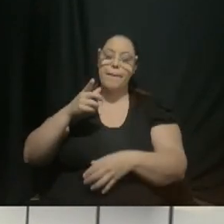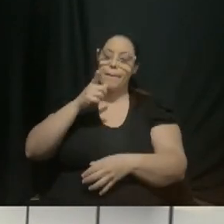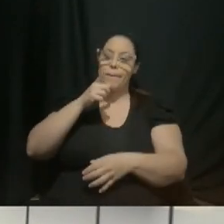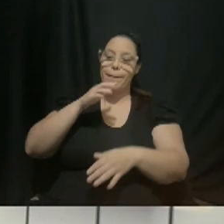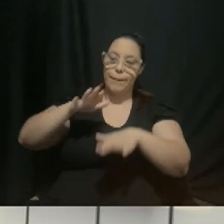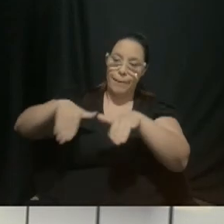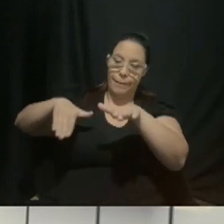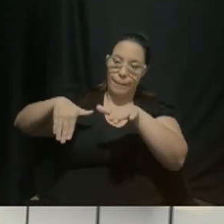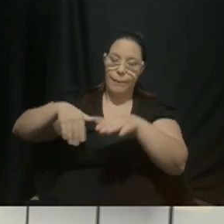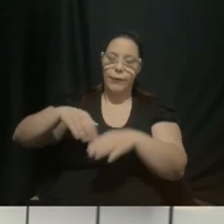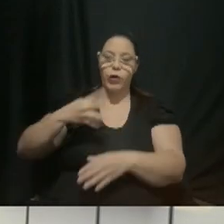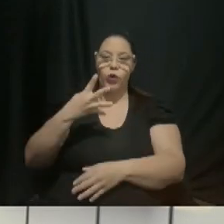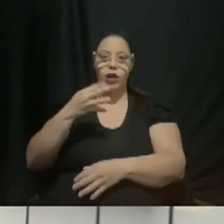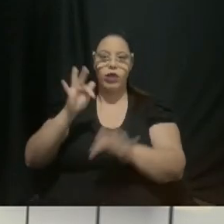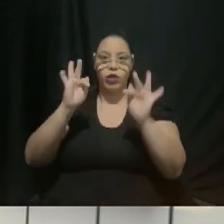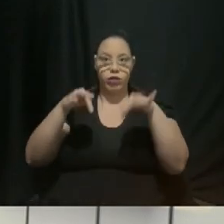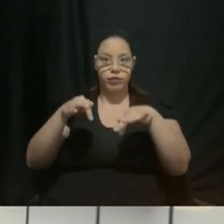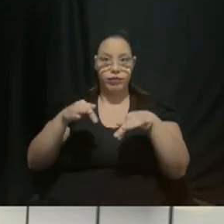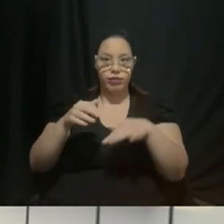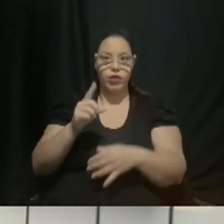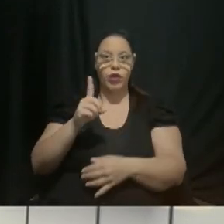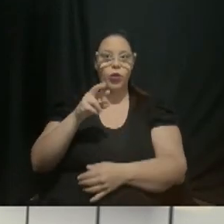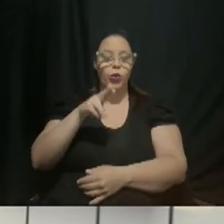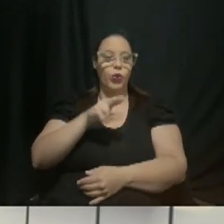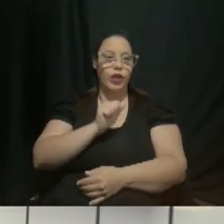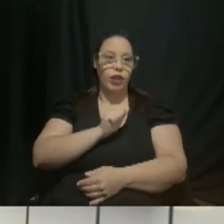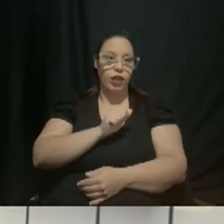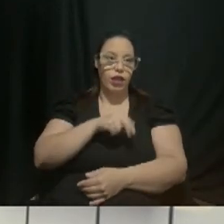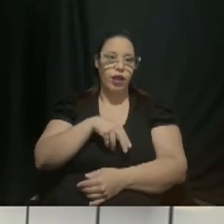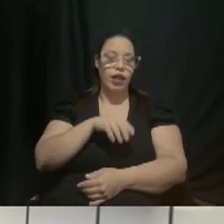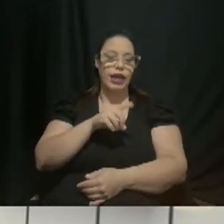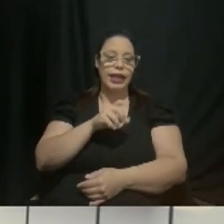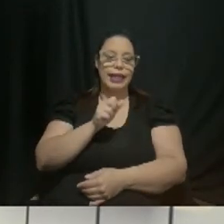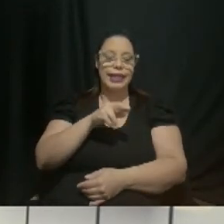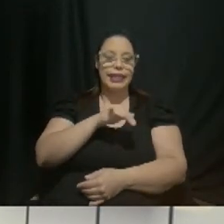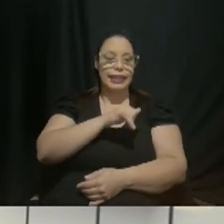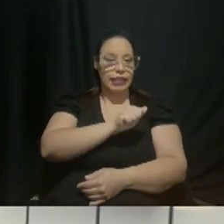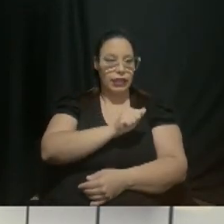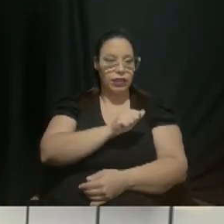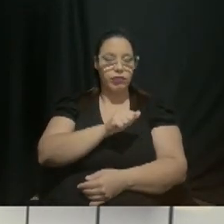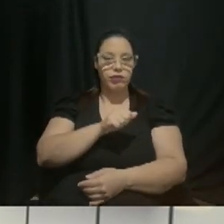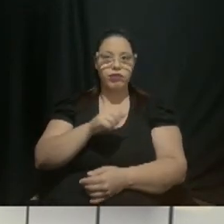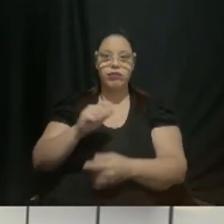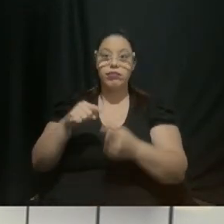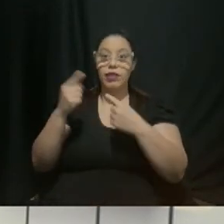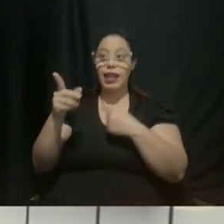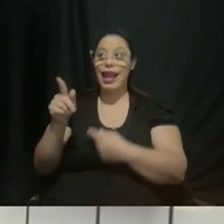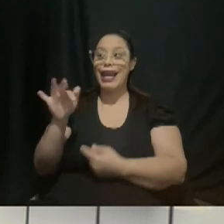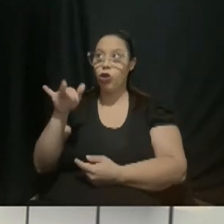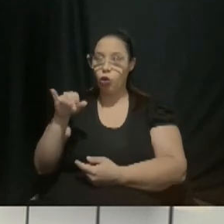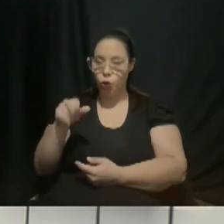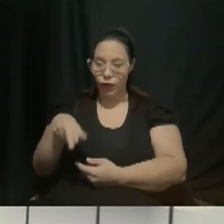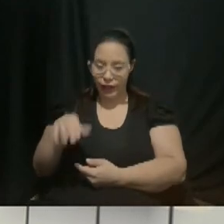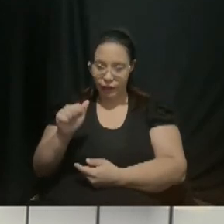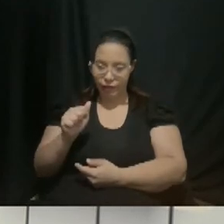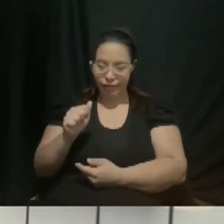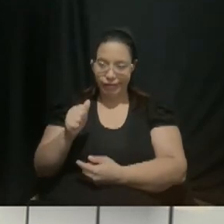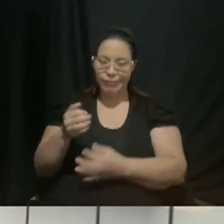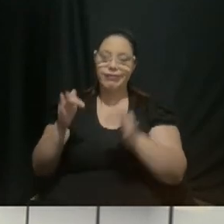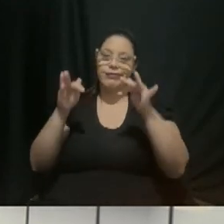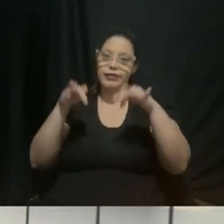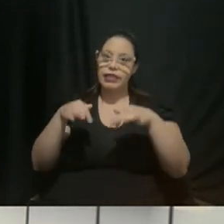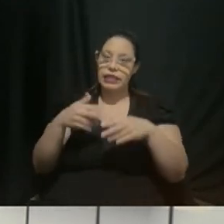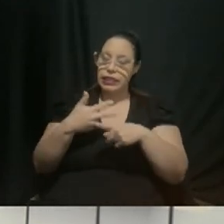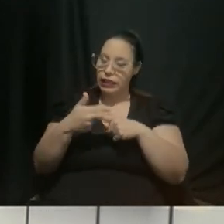final, com a Duda e Ana Patrícia contra a dupla da Letônia. Quem vencer está na final e quem perder já